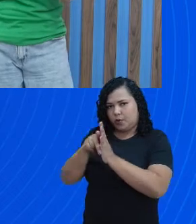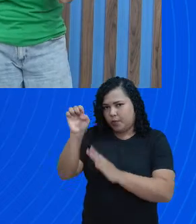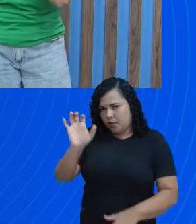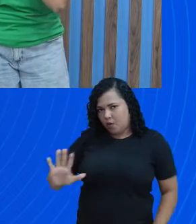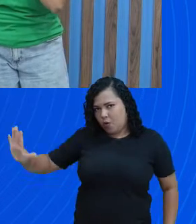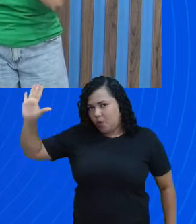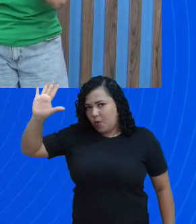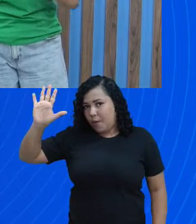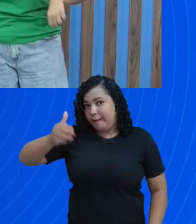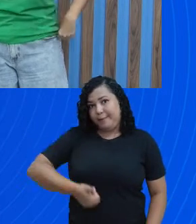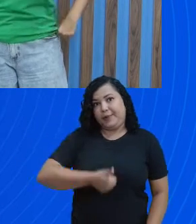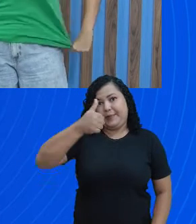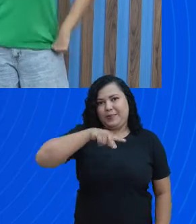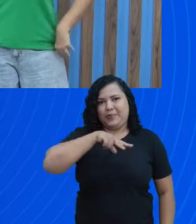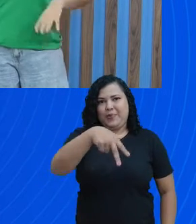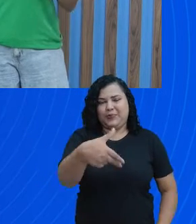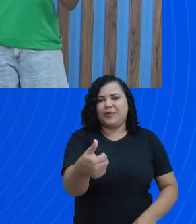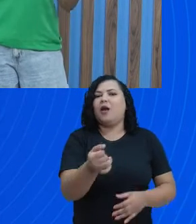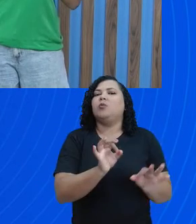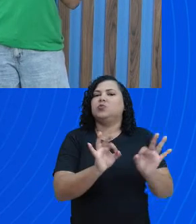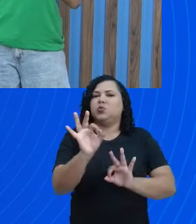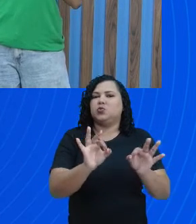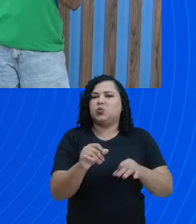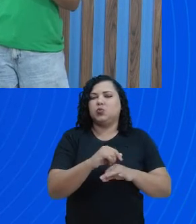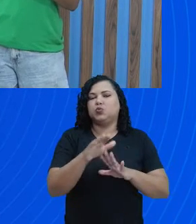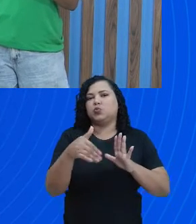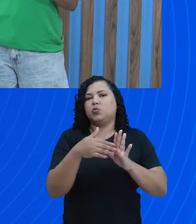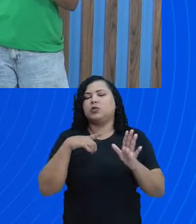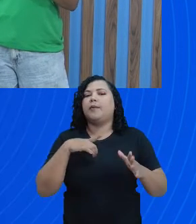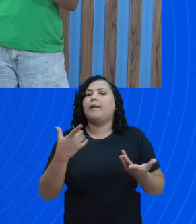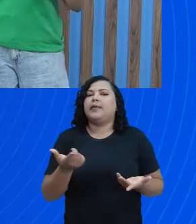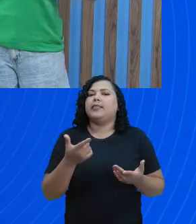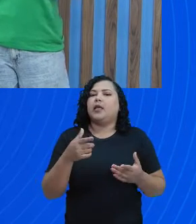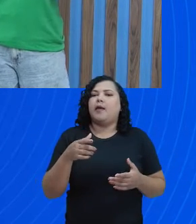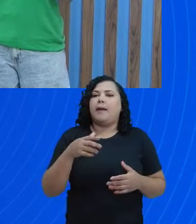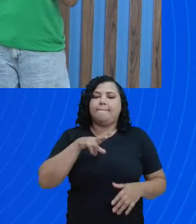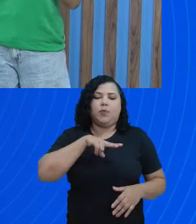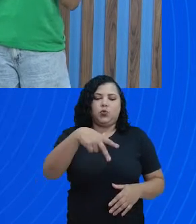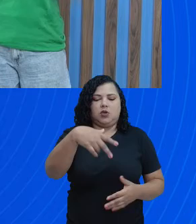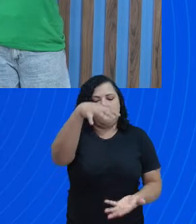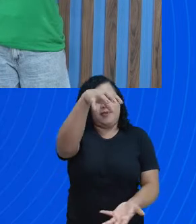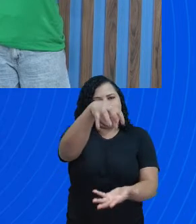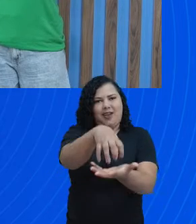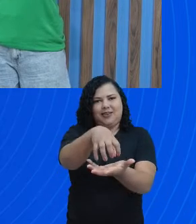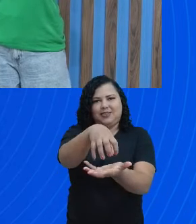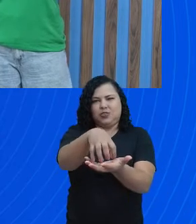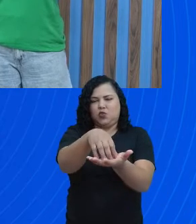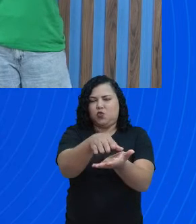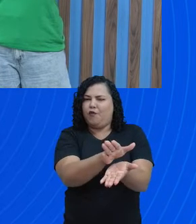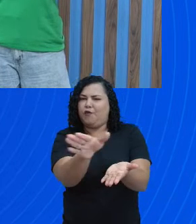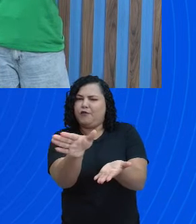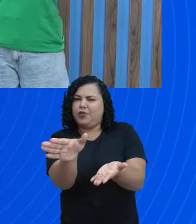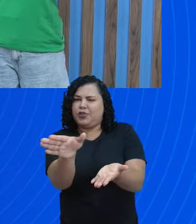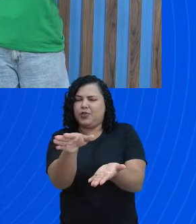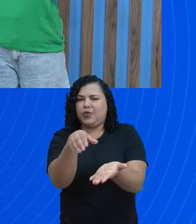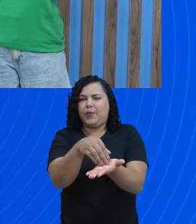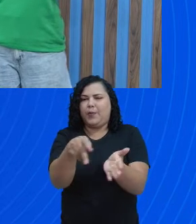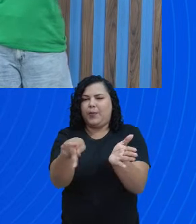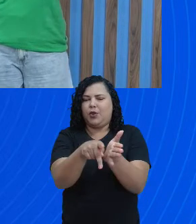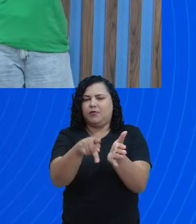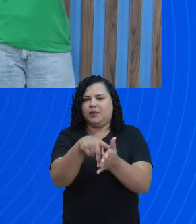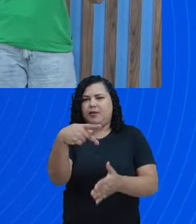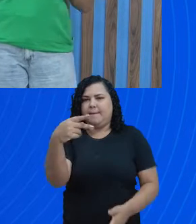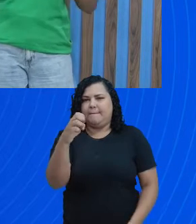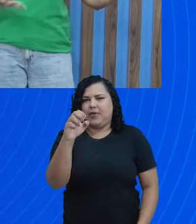e claro, devido à sua maravilhosa posição geográfica, né, já que ele fica ali no finzinho da Península